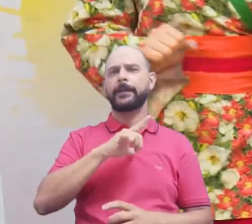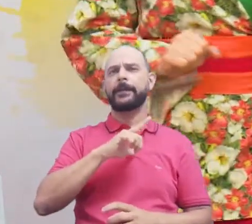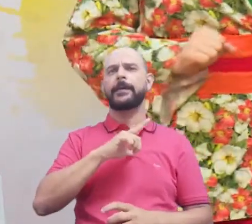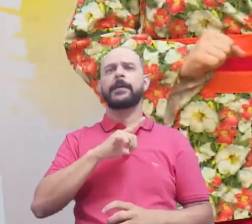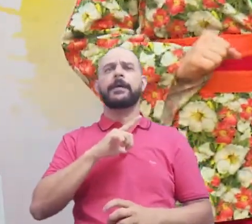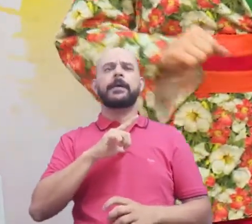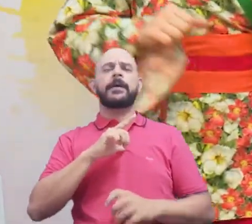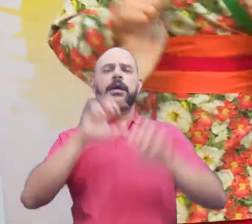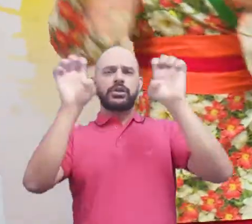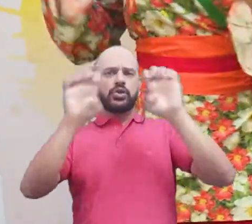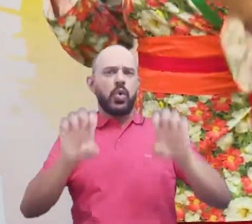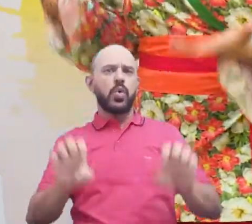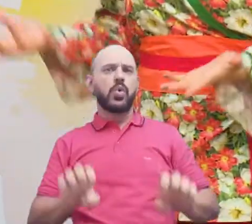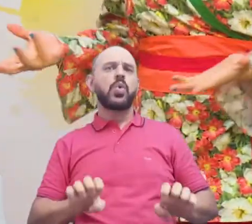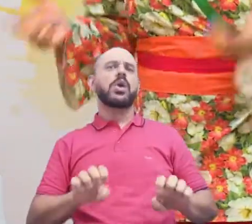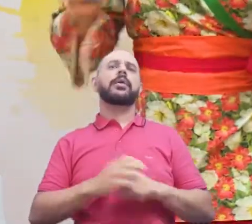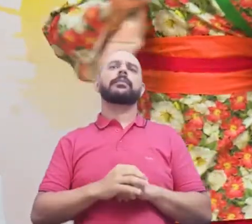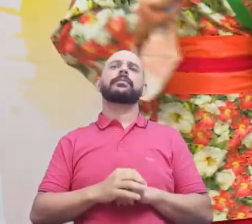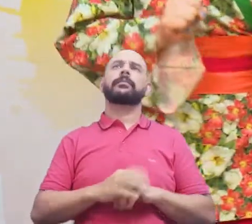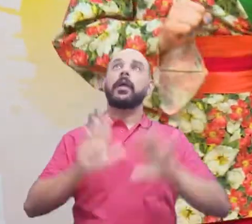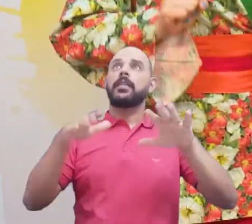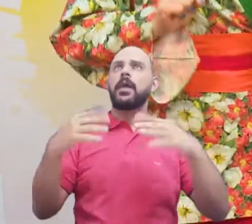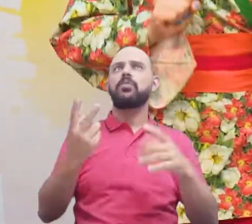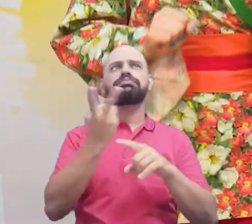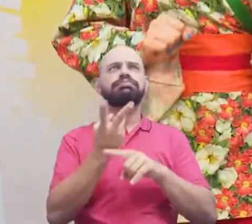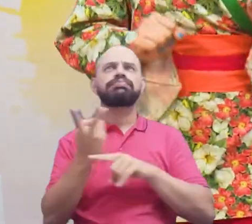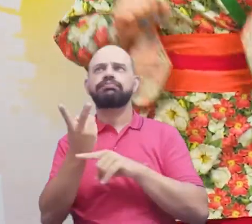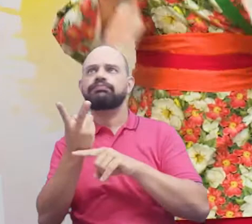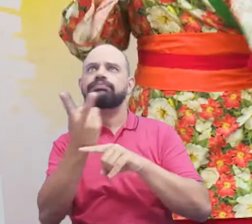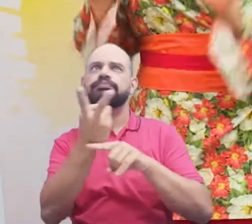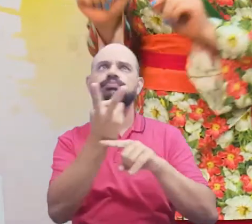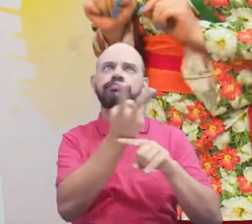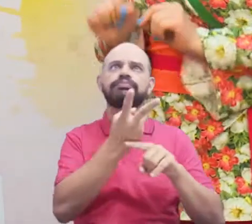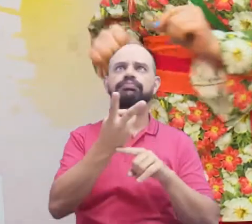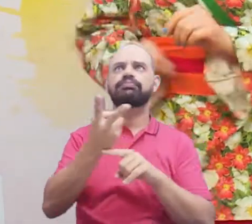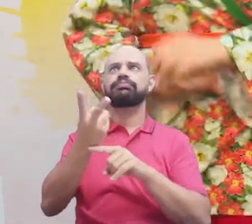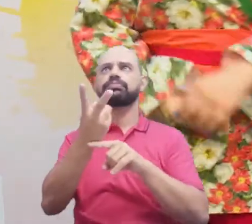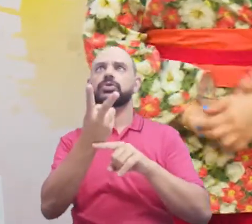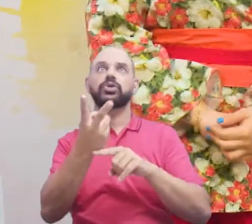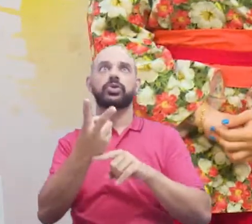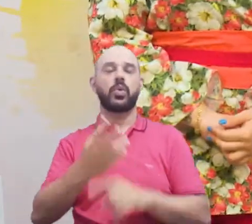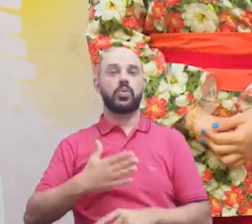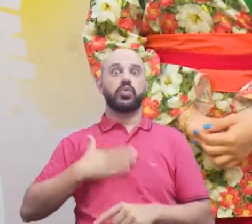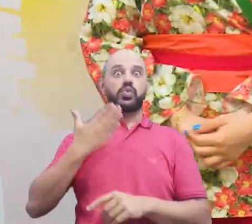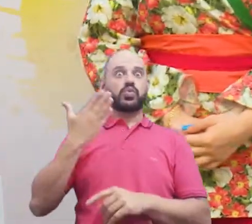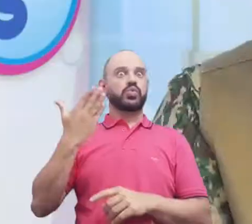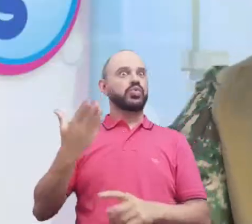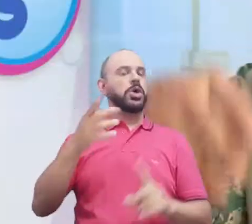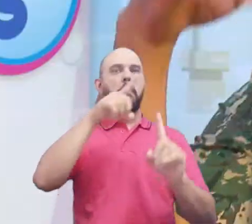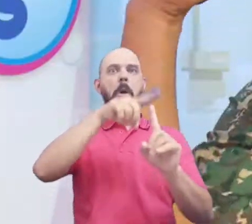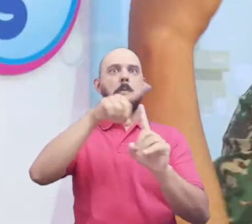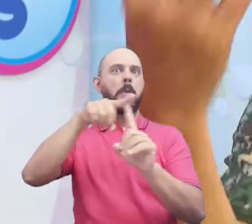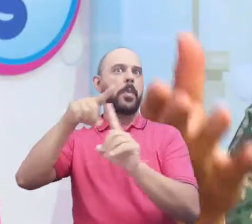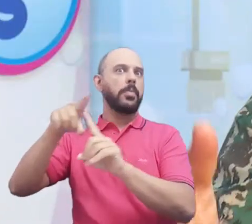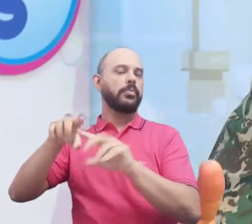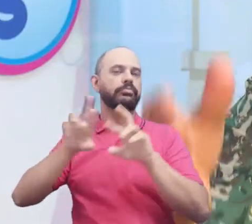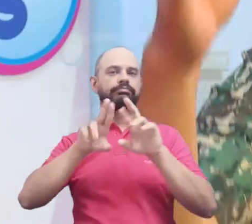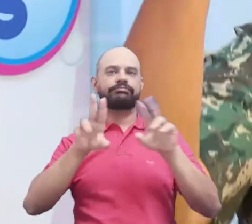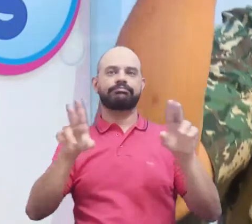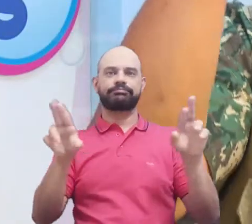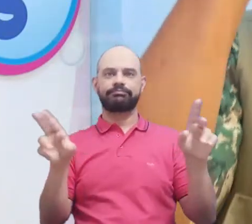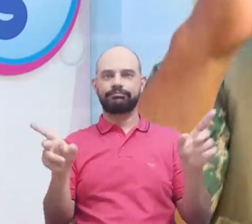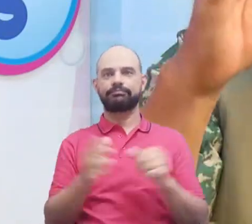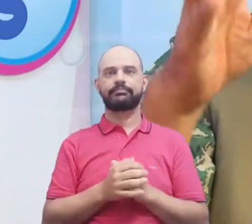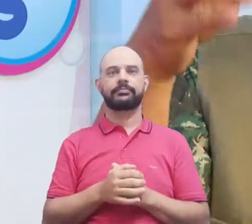uma vez que começa a procurá-las, você pode se surpreender com quantas formas você pode encontrar.